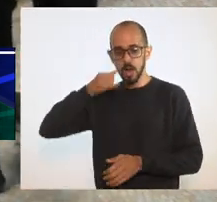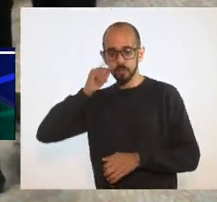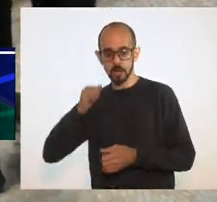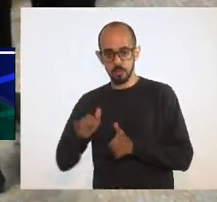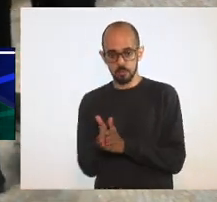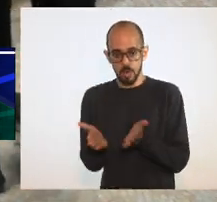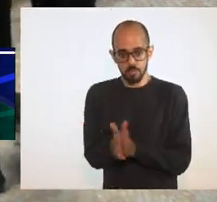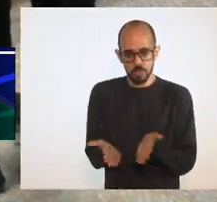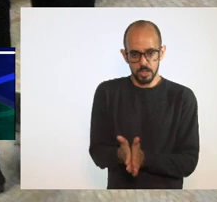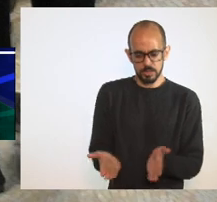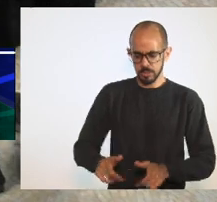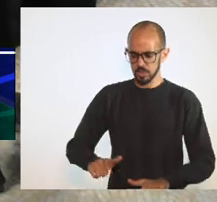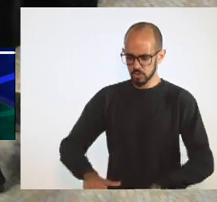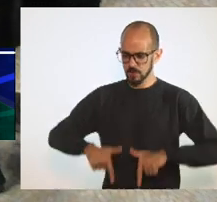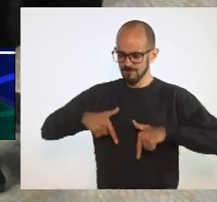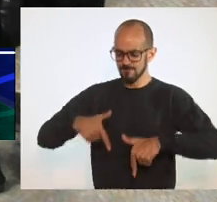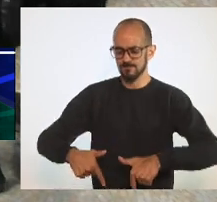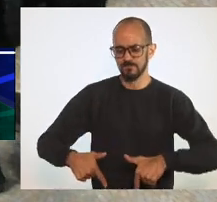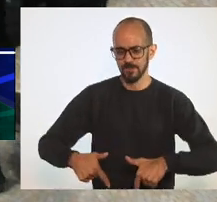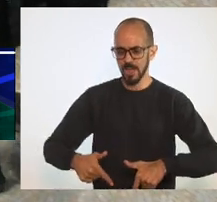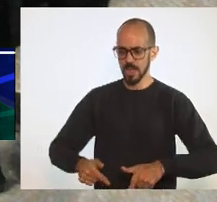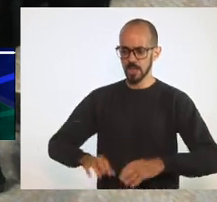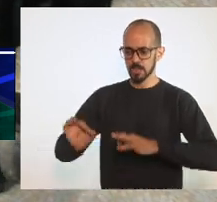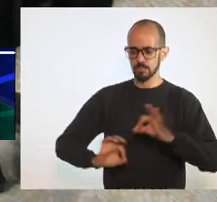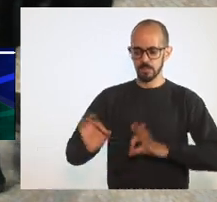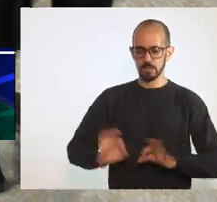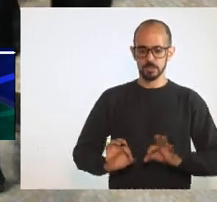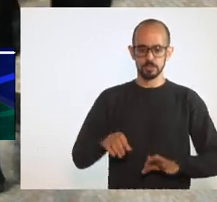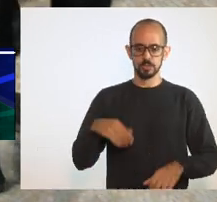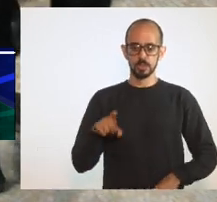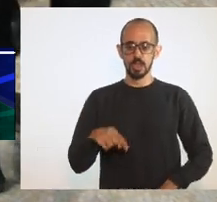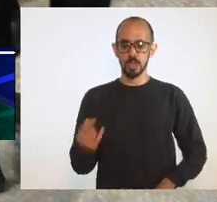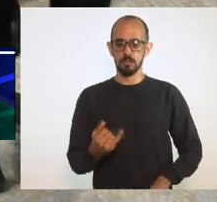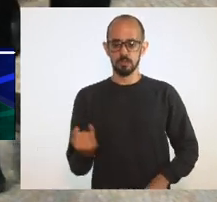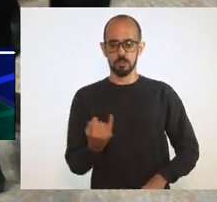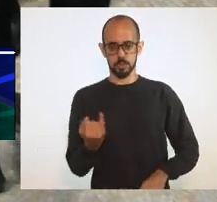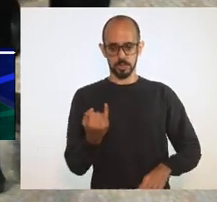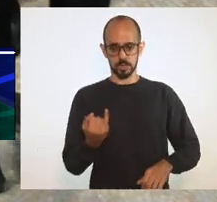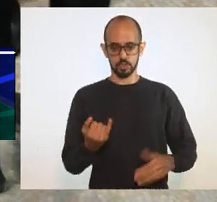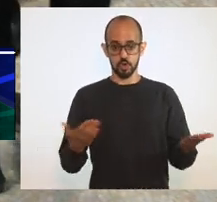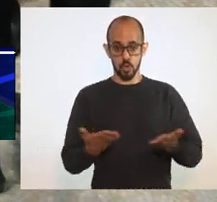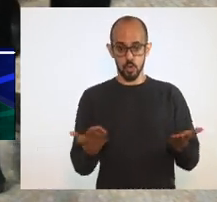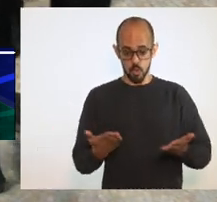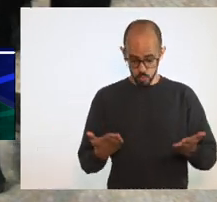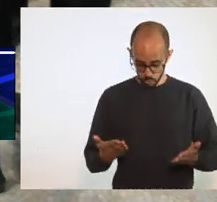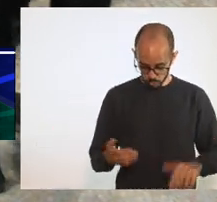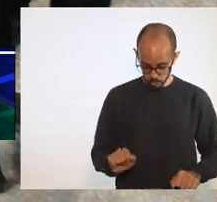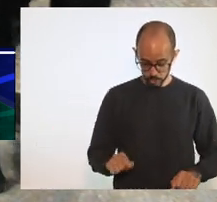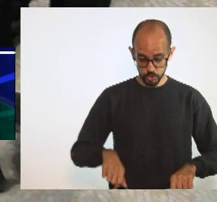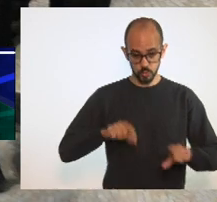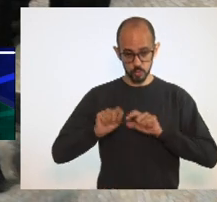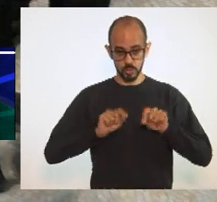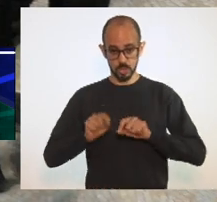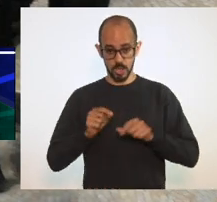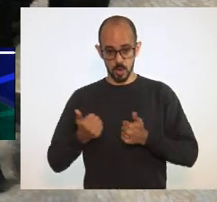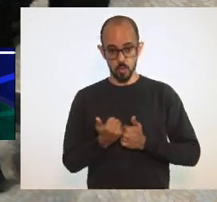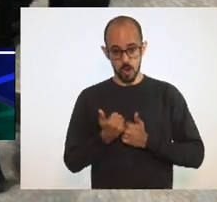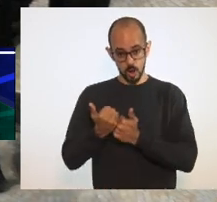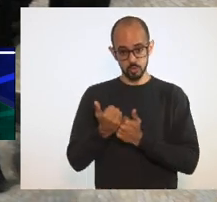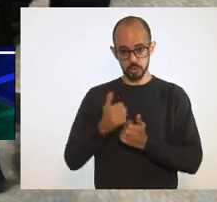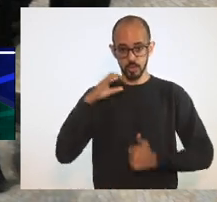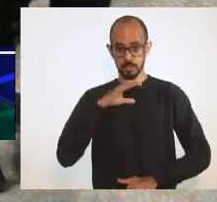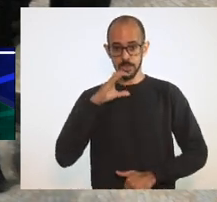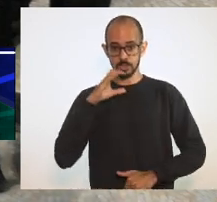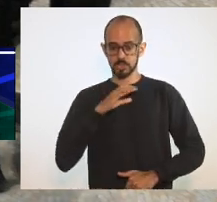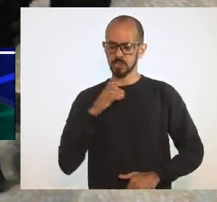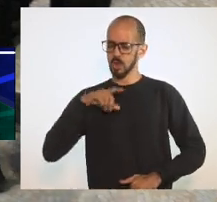encarar esse plano que é essencial, senhor presidente. Hoje, o auxílio emergencial,